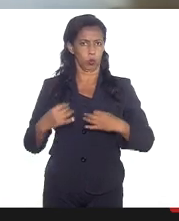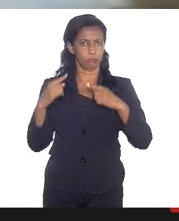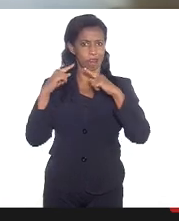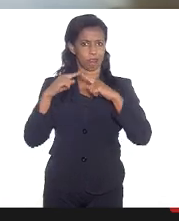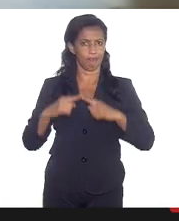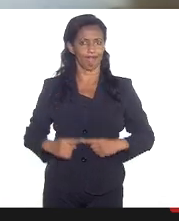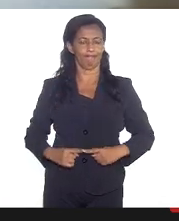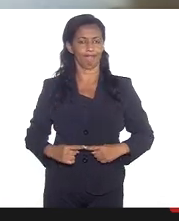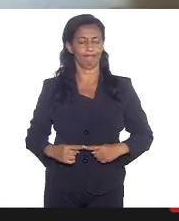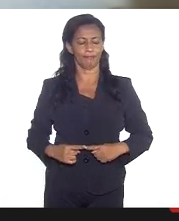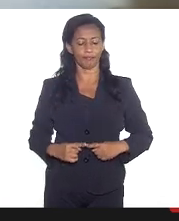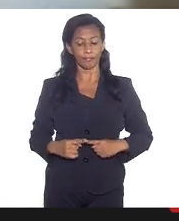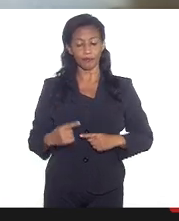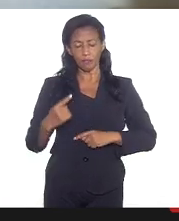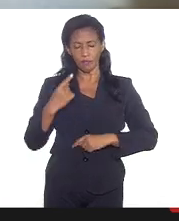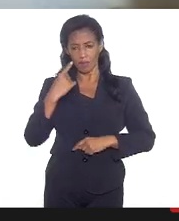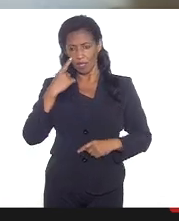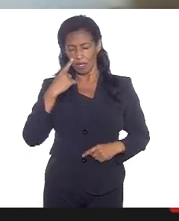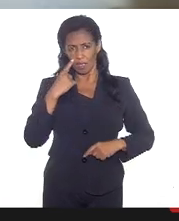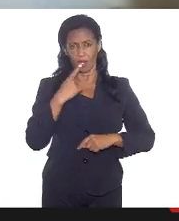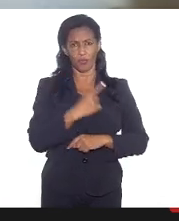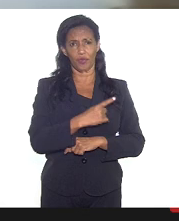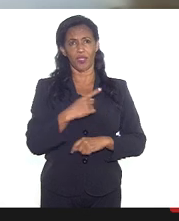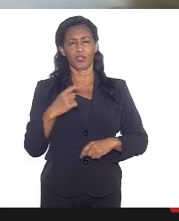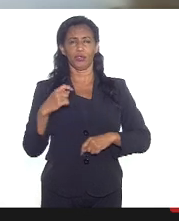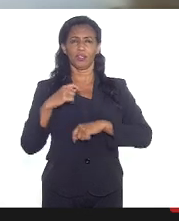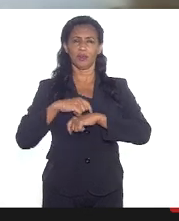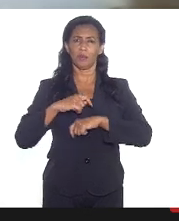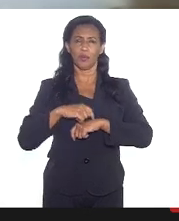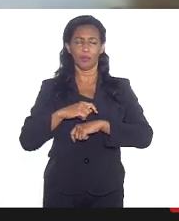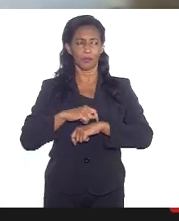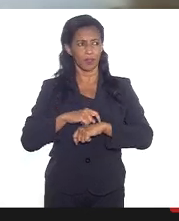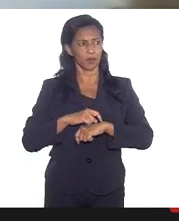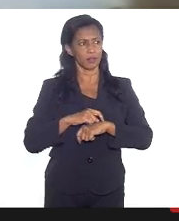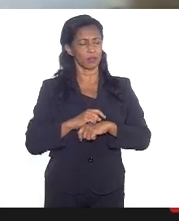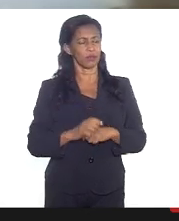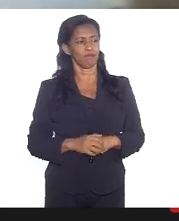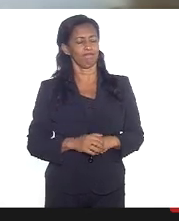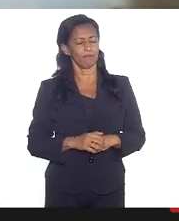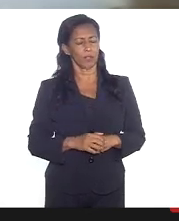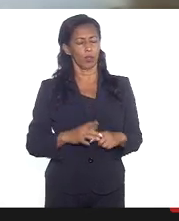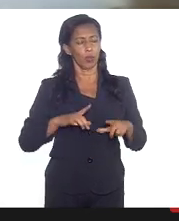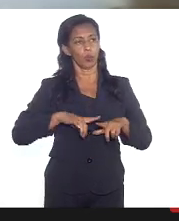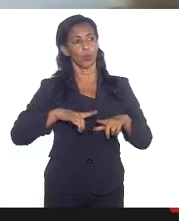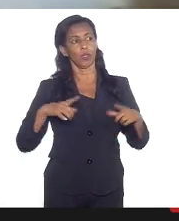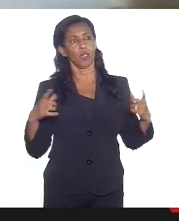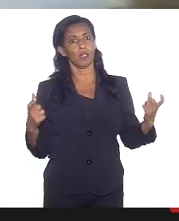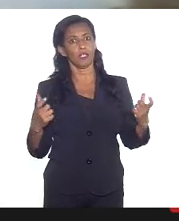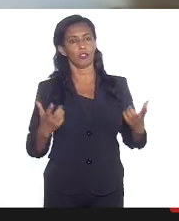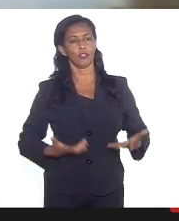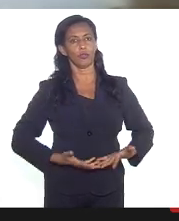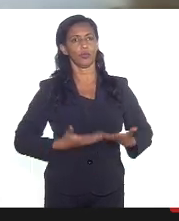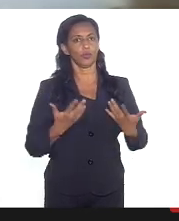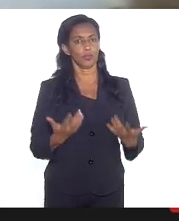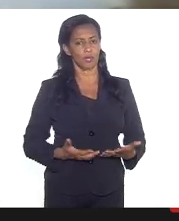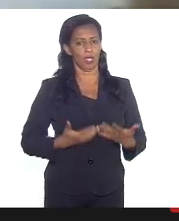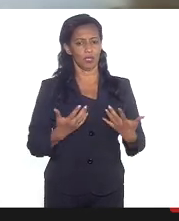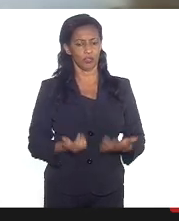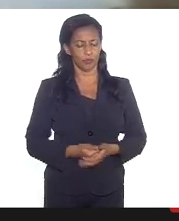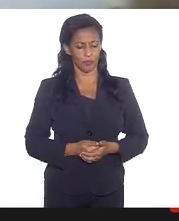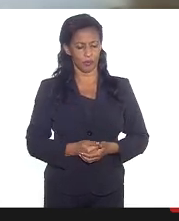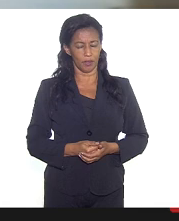Eu vejo, nesse momento, um grande entusiasmo